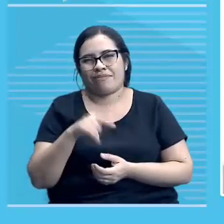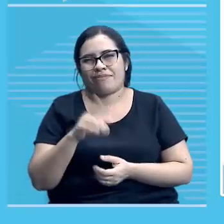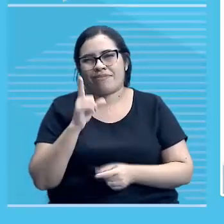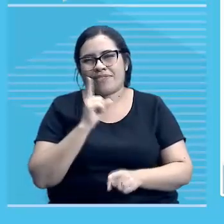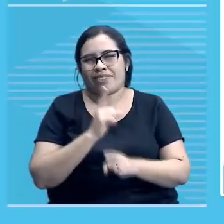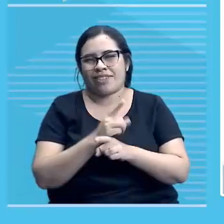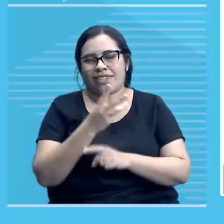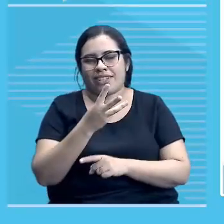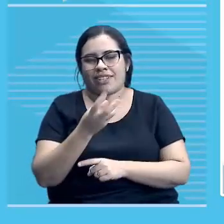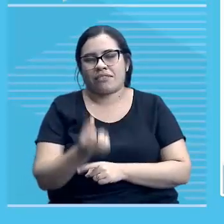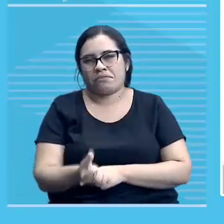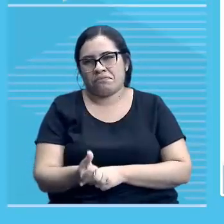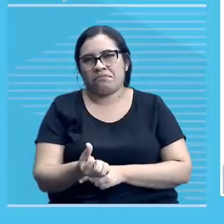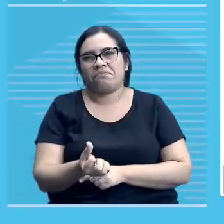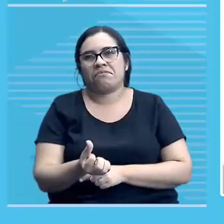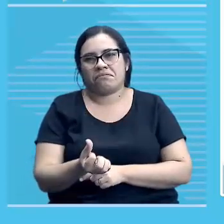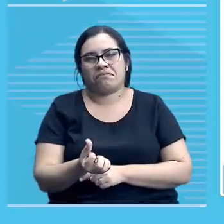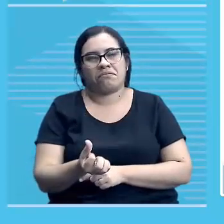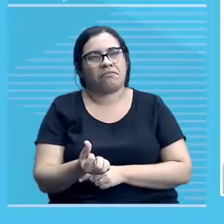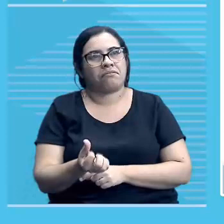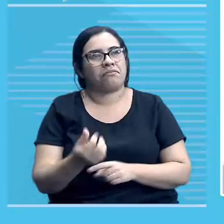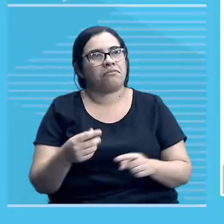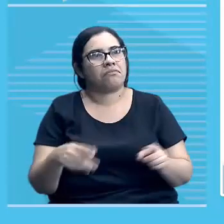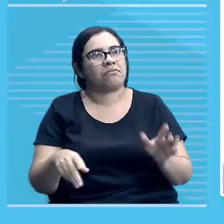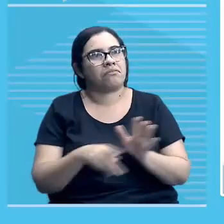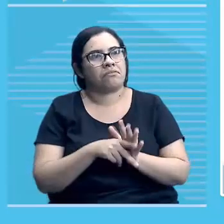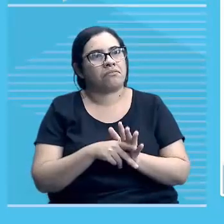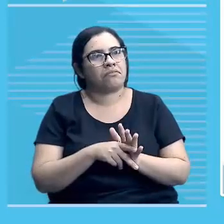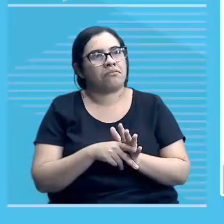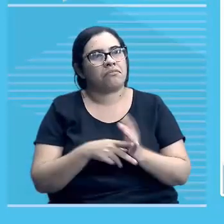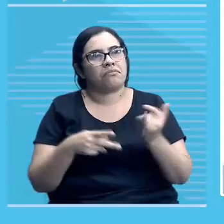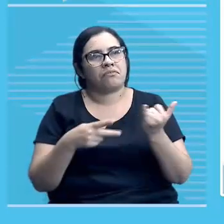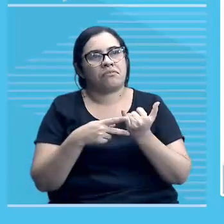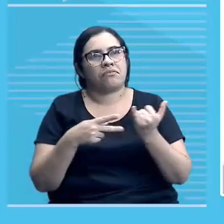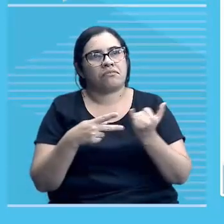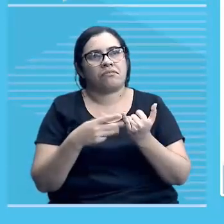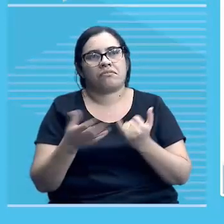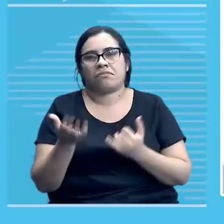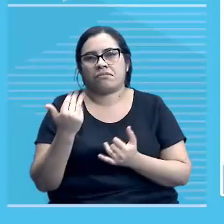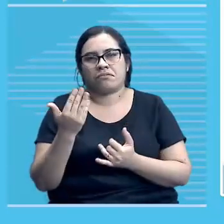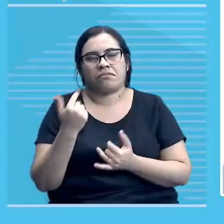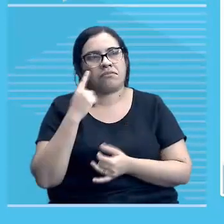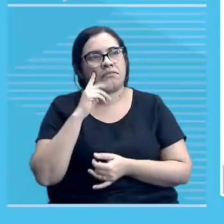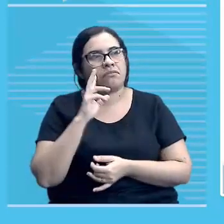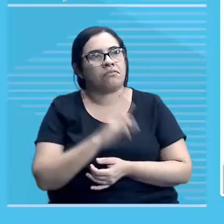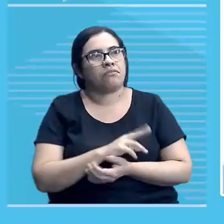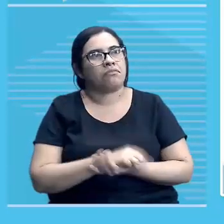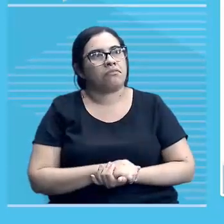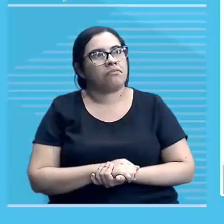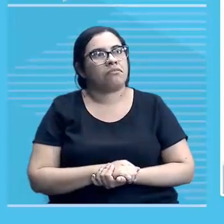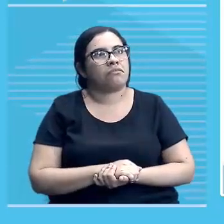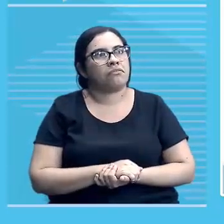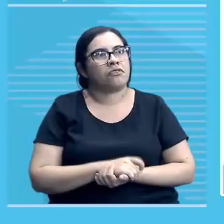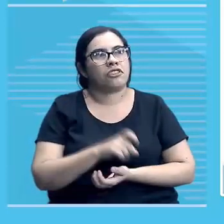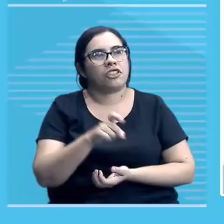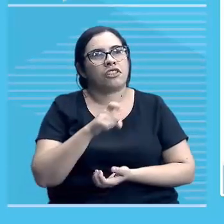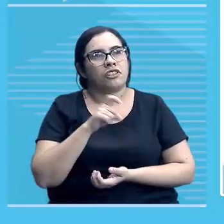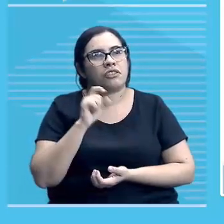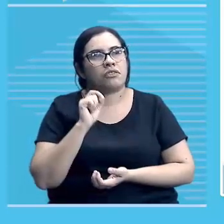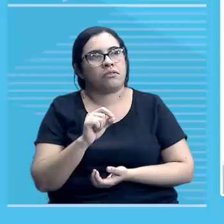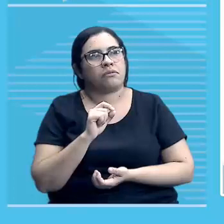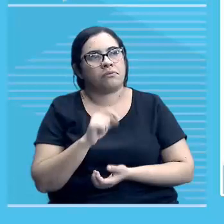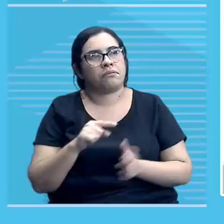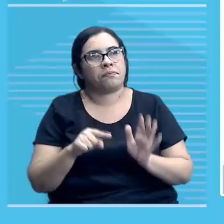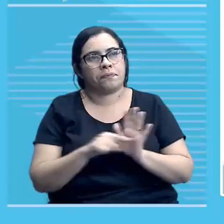36, que é o nosso delta. Agora, vamos lá para as raízes. Quem é o X? Menos